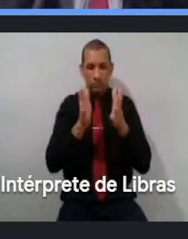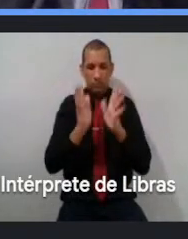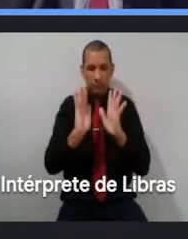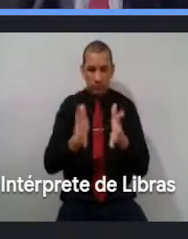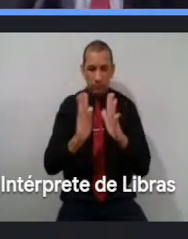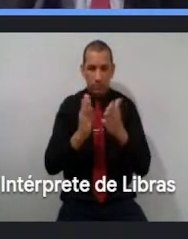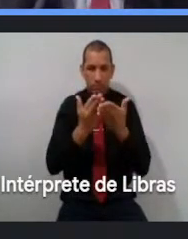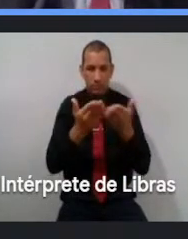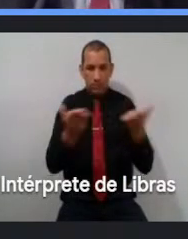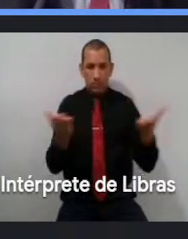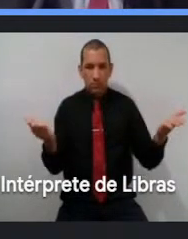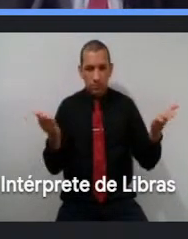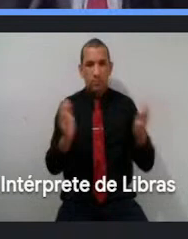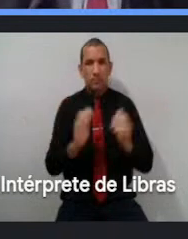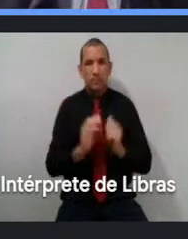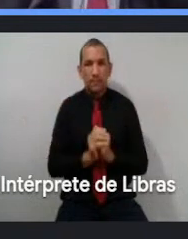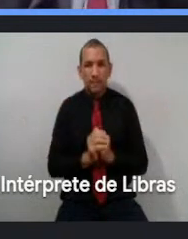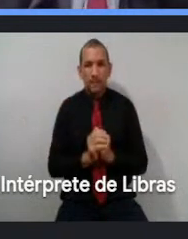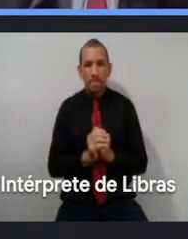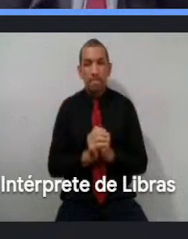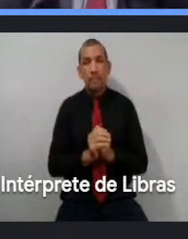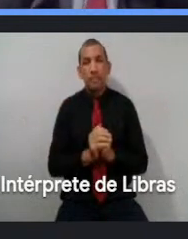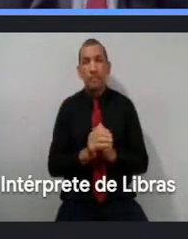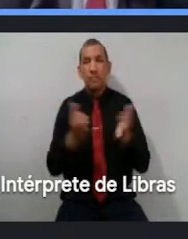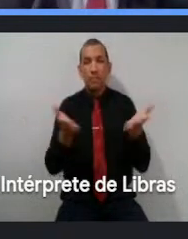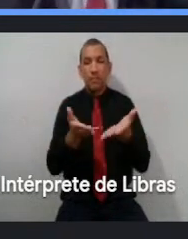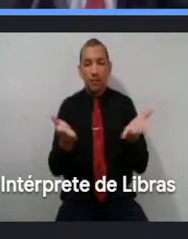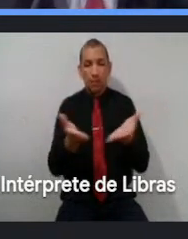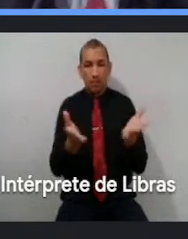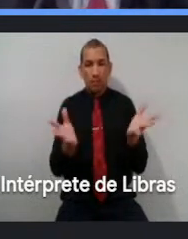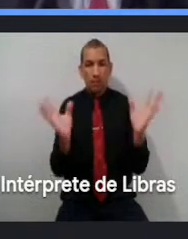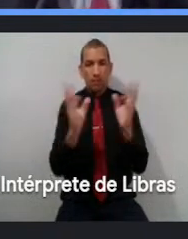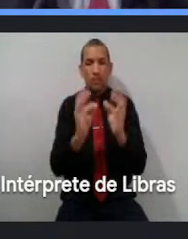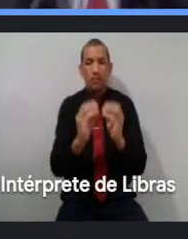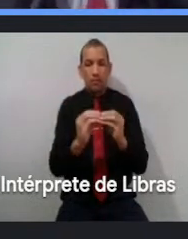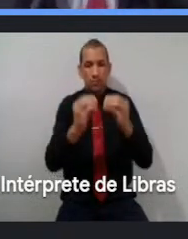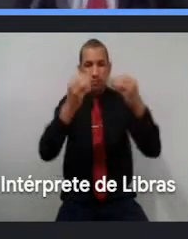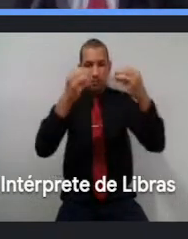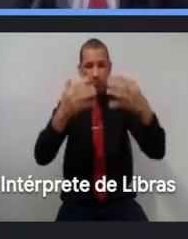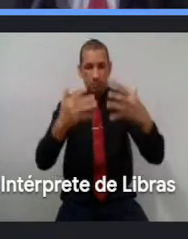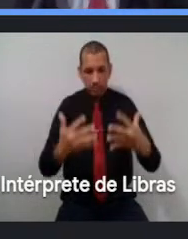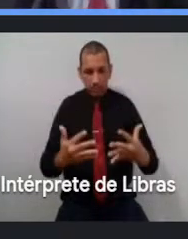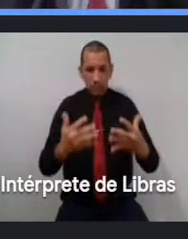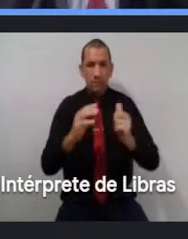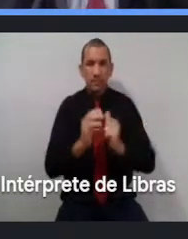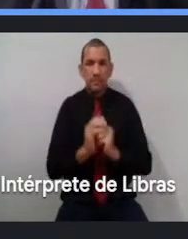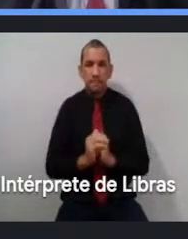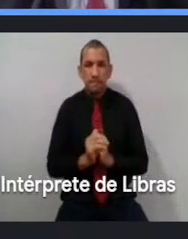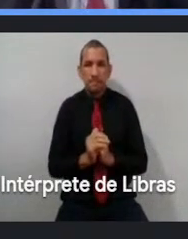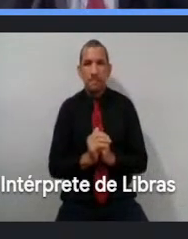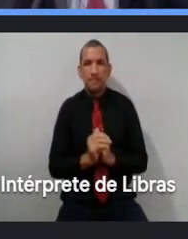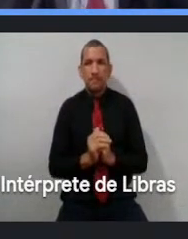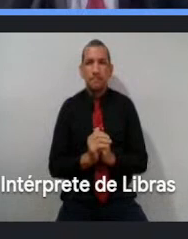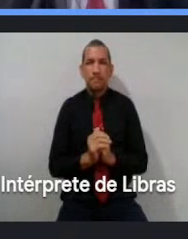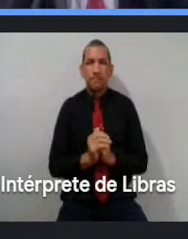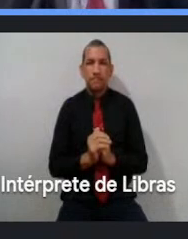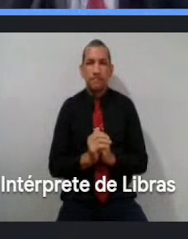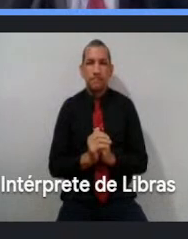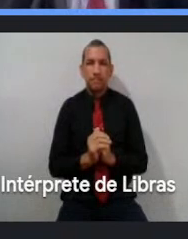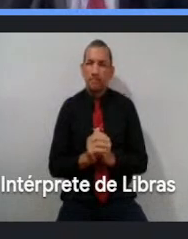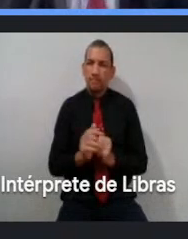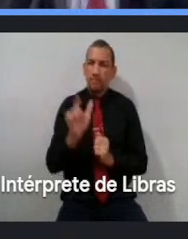aos e duas partes vou fazer uma aqui um pequeno resumo do casco é o